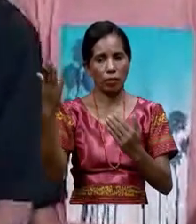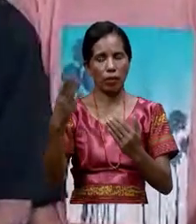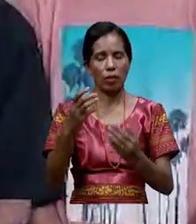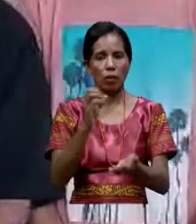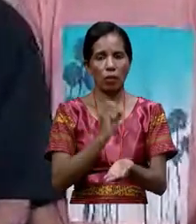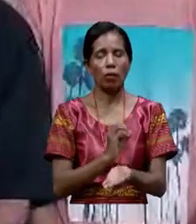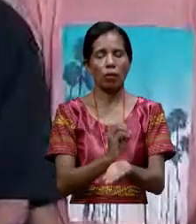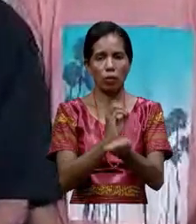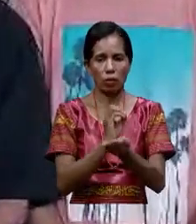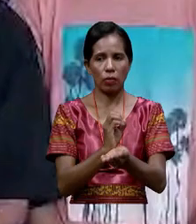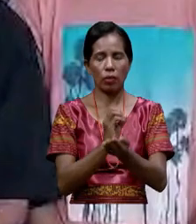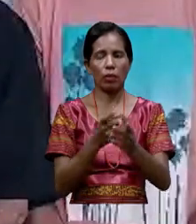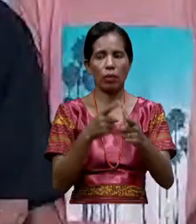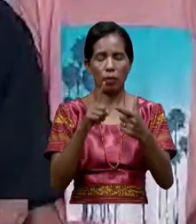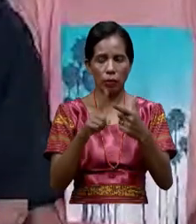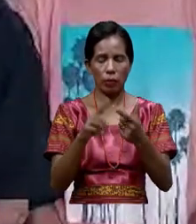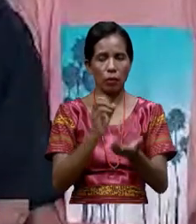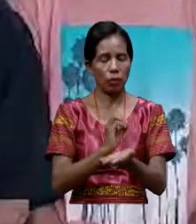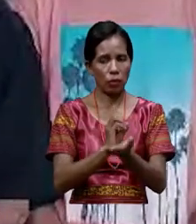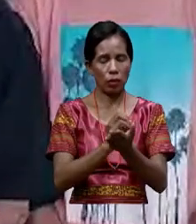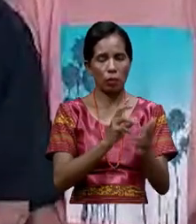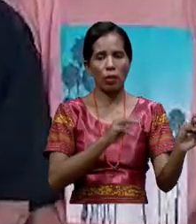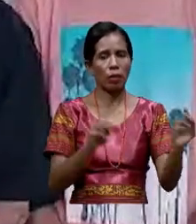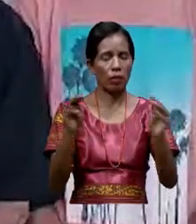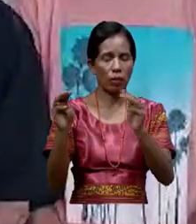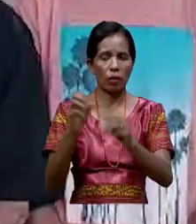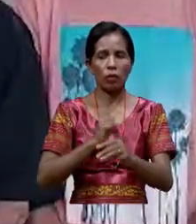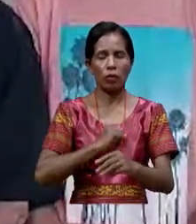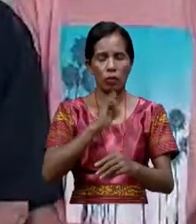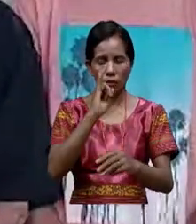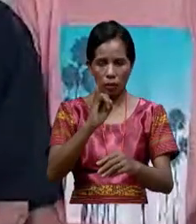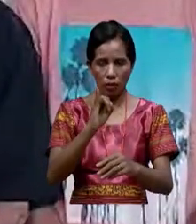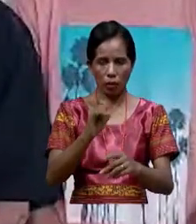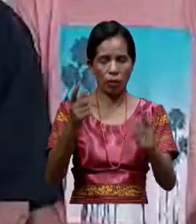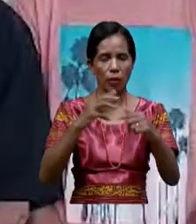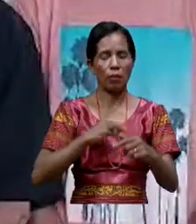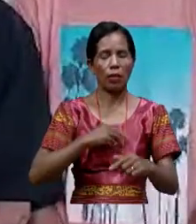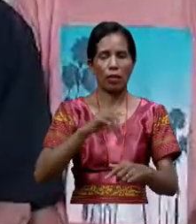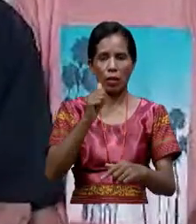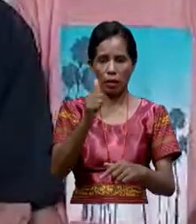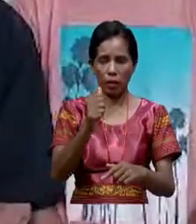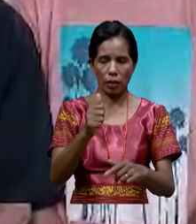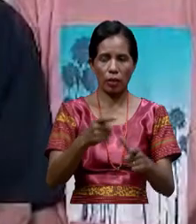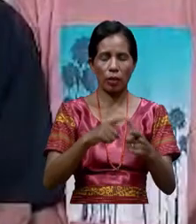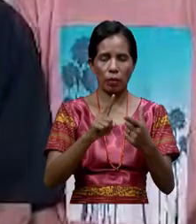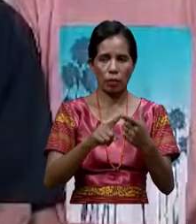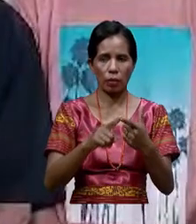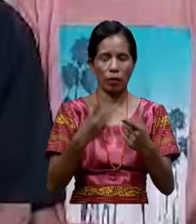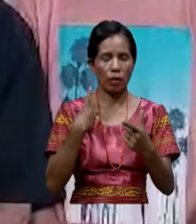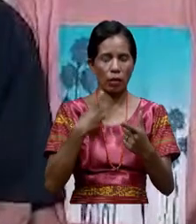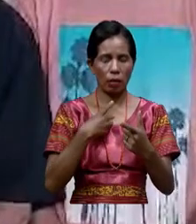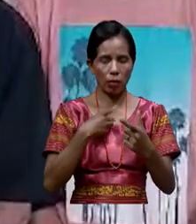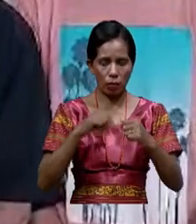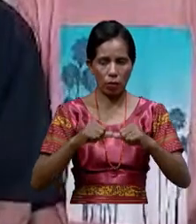Ecusi. Depois do Ecusi, atravessa mais Suai, mais Maliana, e depois, Haututa,